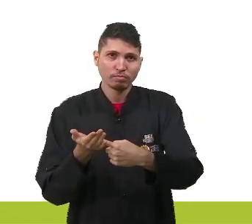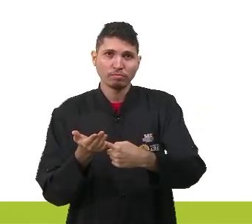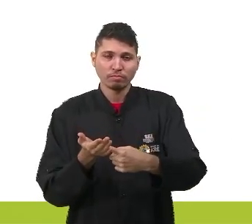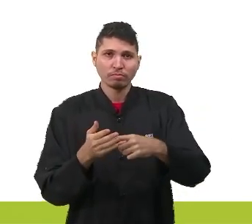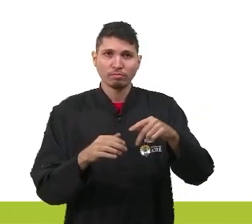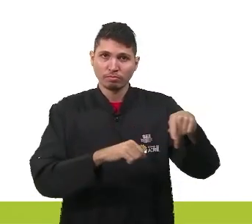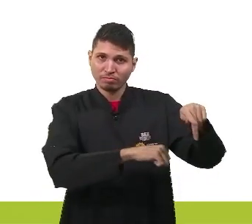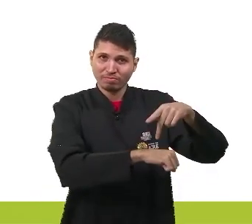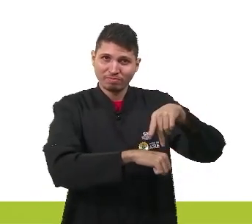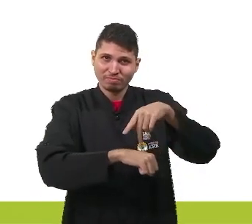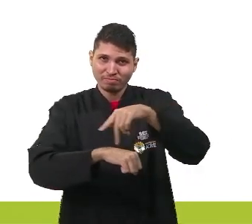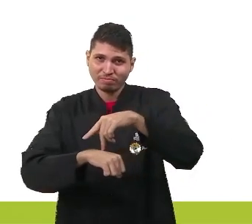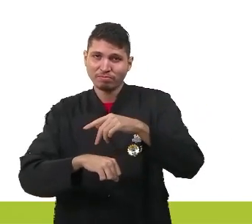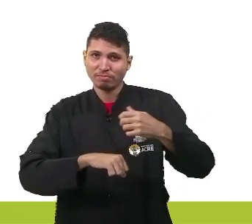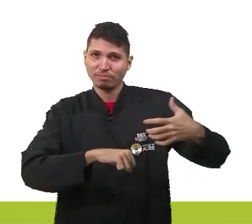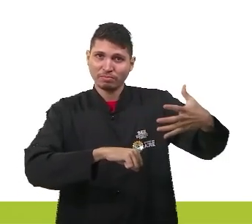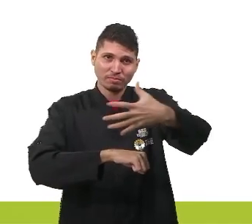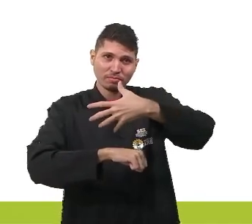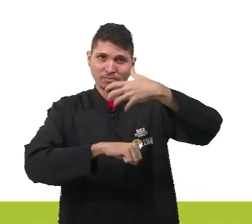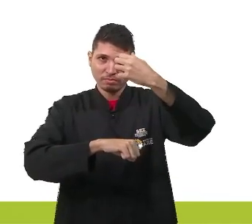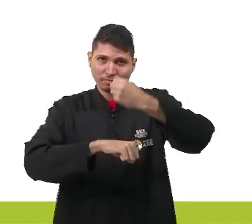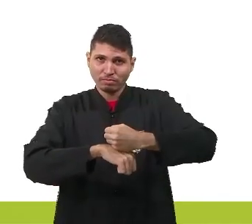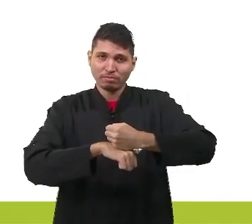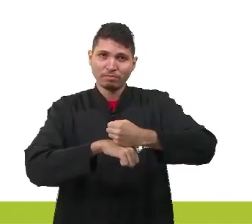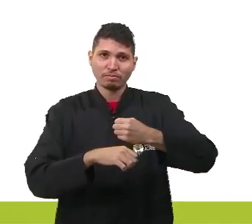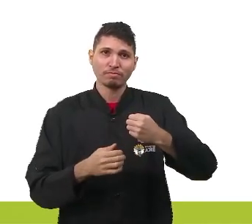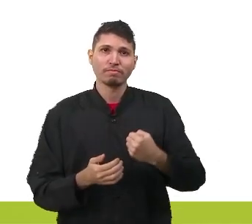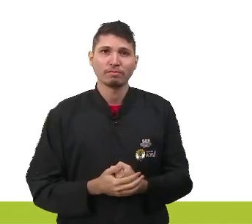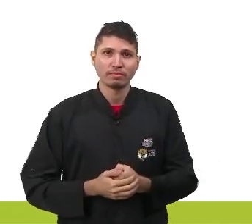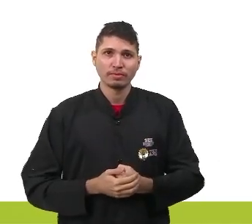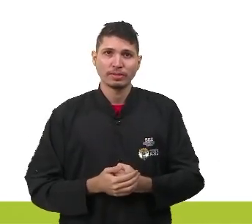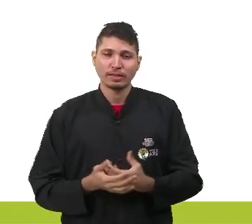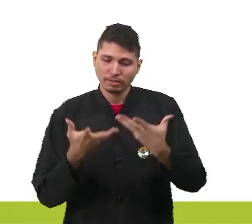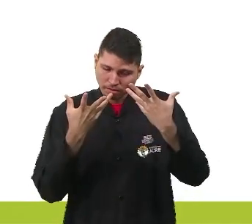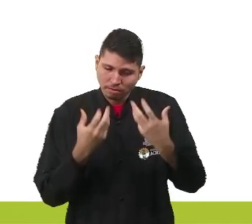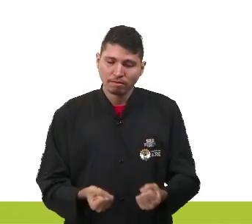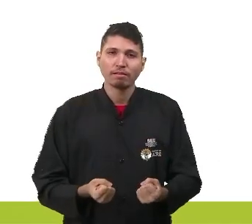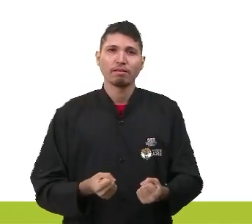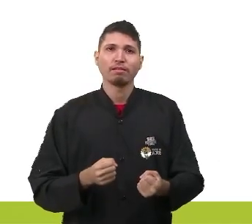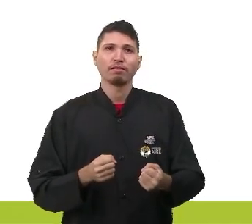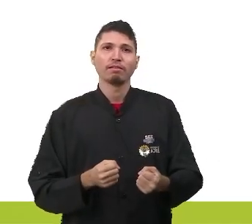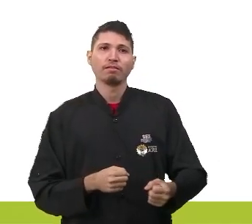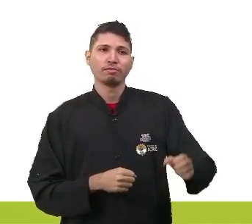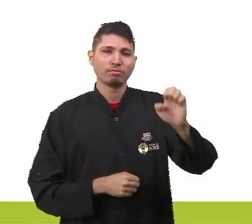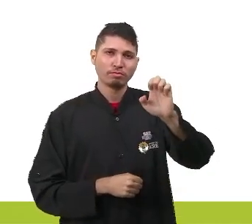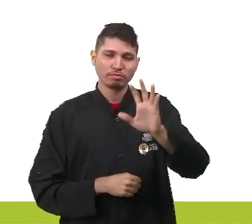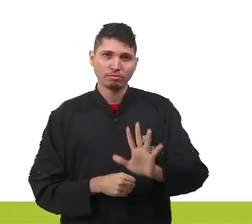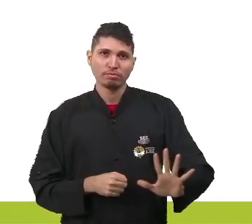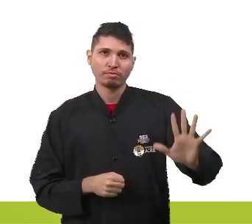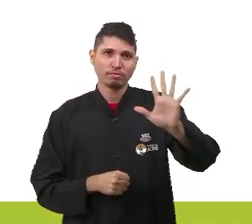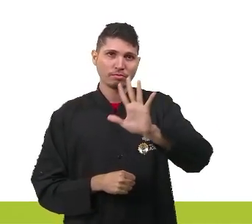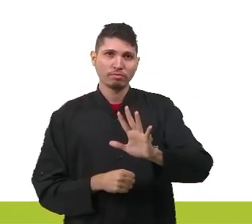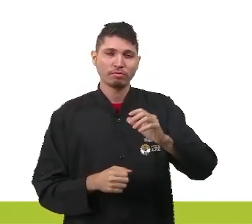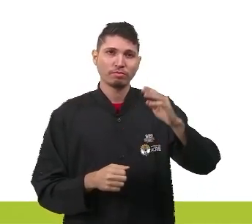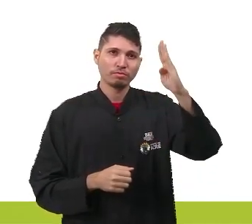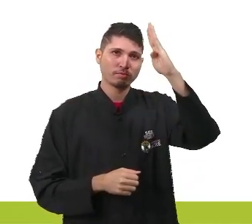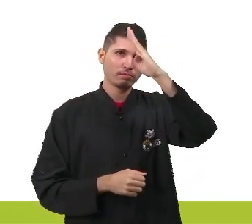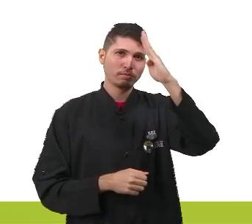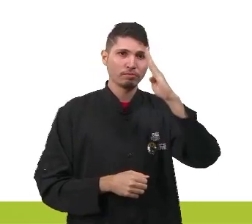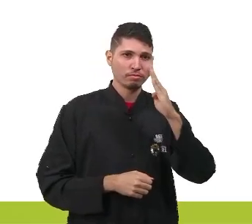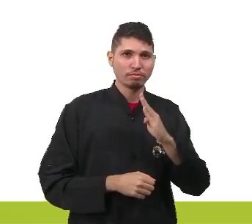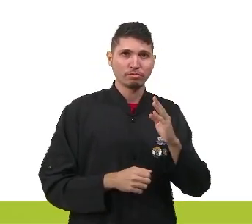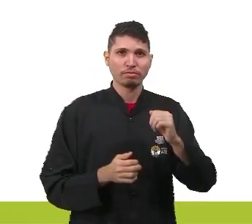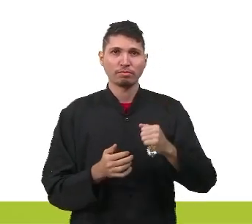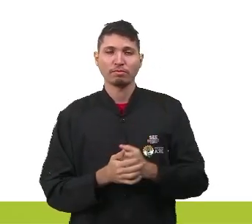que os países colonizados passavam a atender os interesses da burguesia comercial europeia. Os exemplos mais conhecidos são o Brasil e a